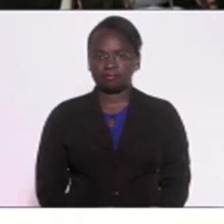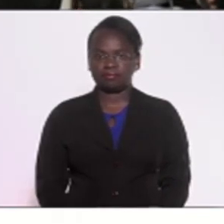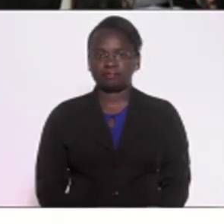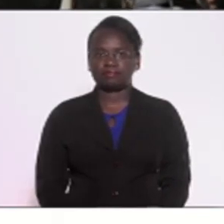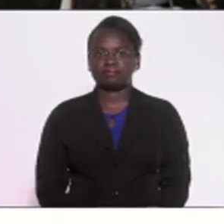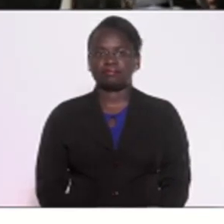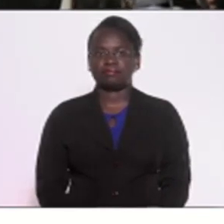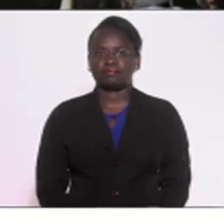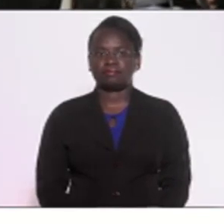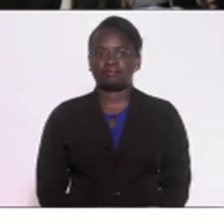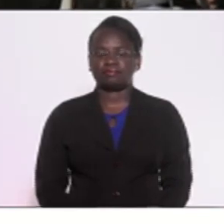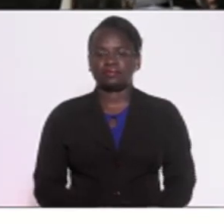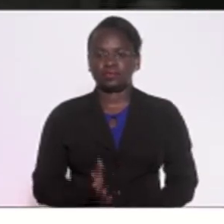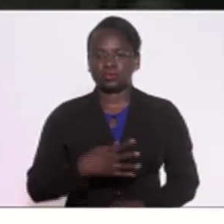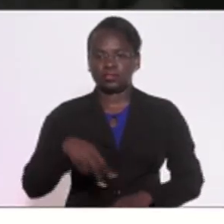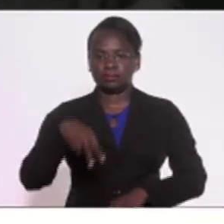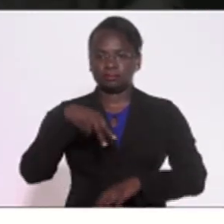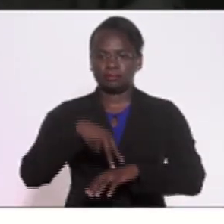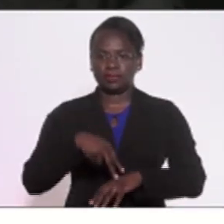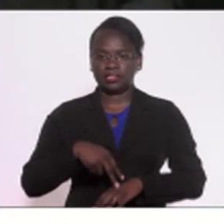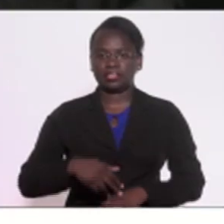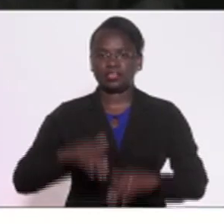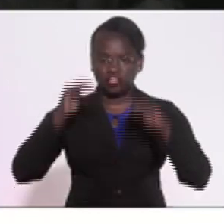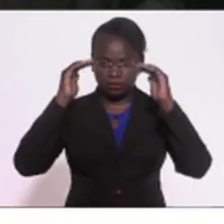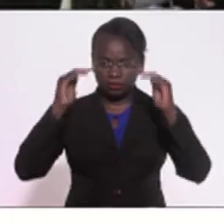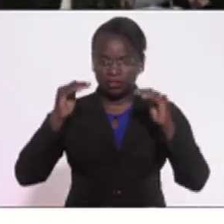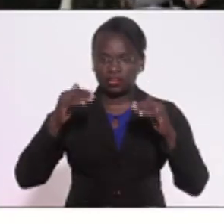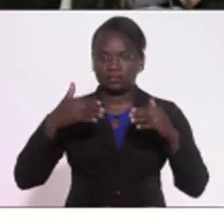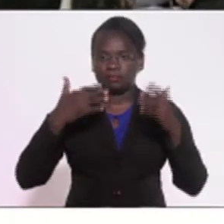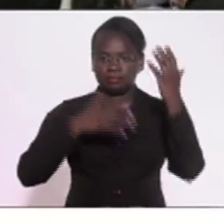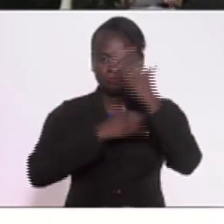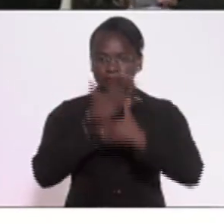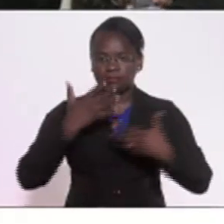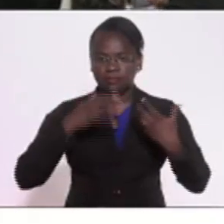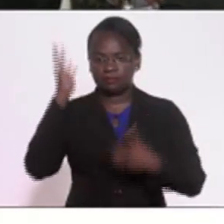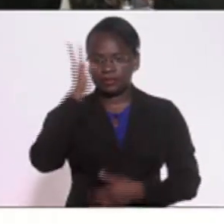Fiquemos em posição de pé em respeito para ouvirmos o hino nacional.